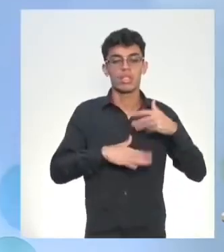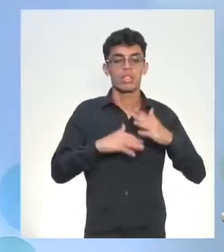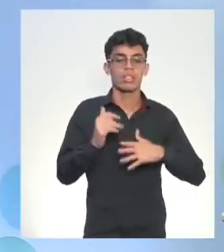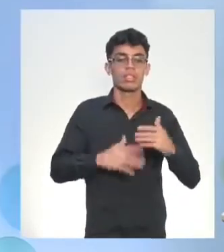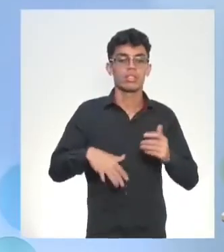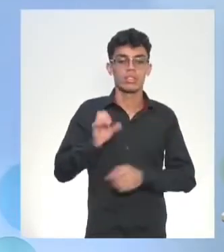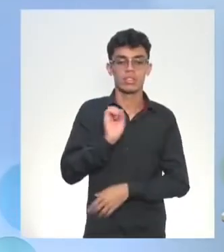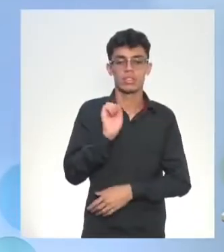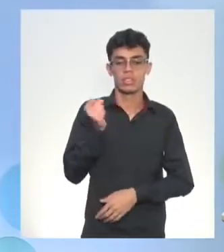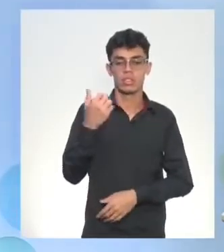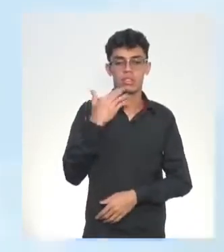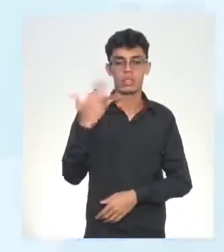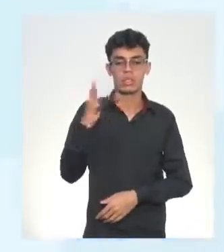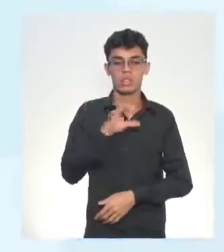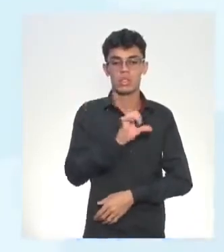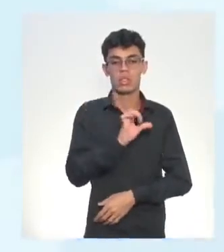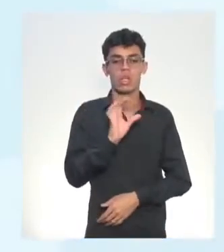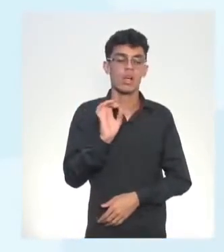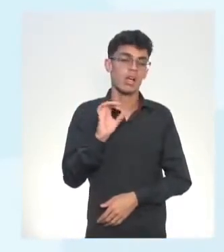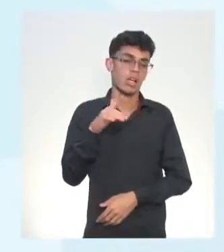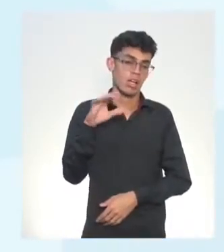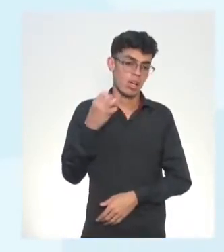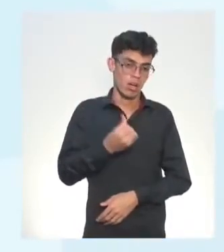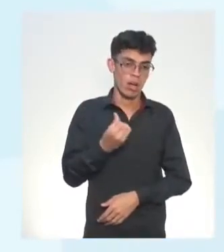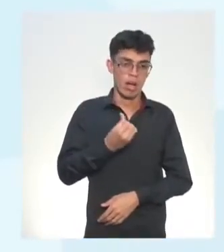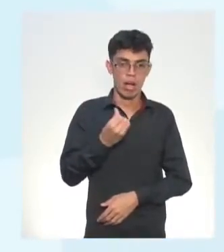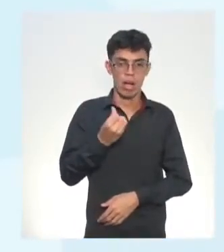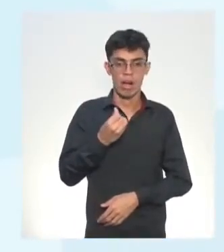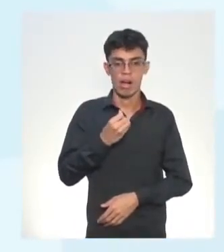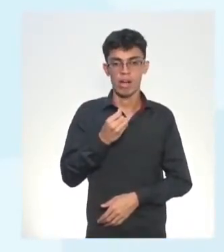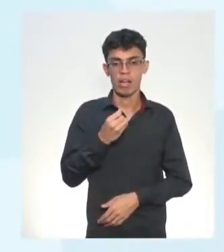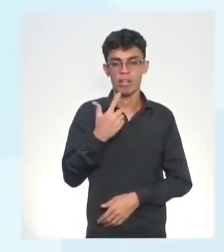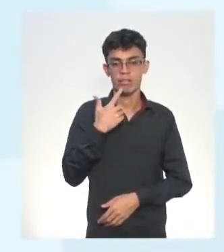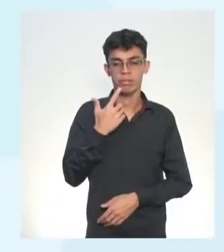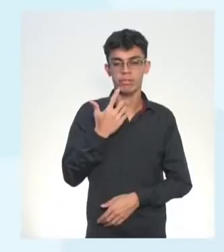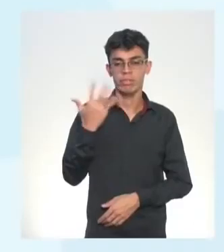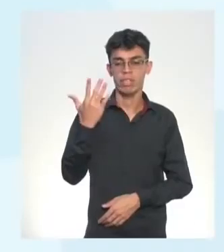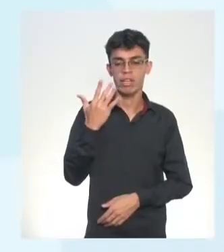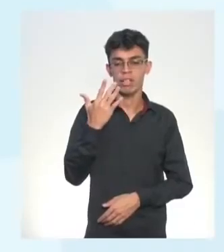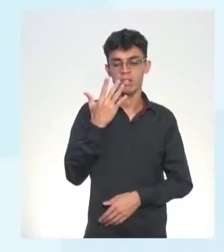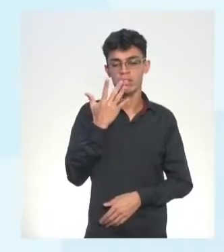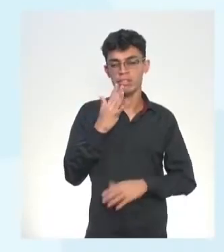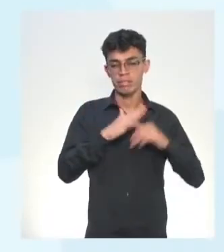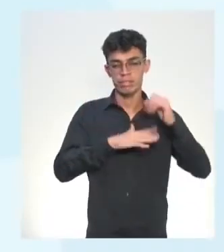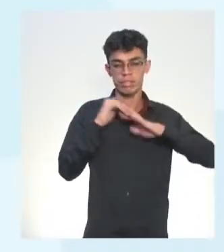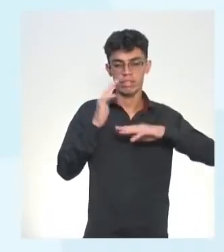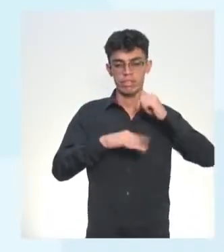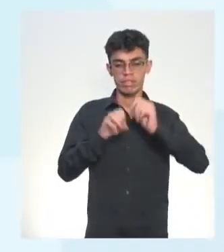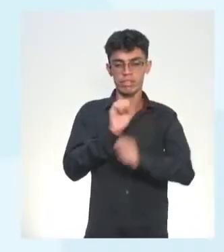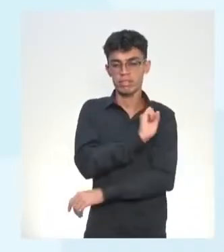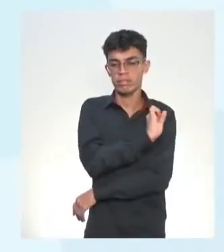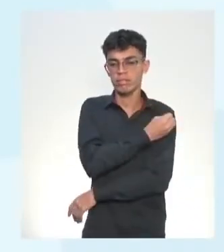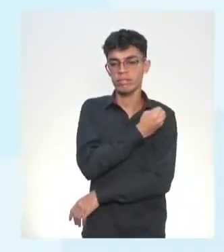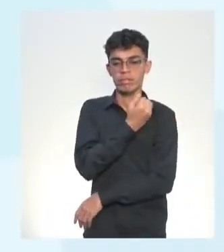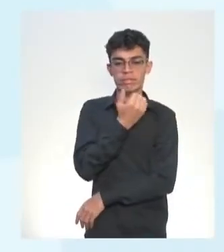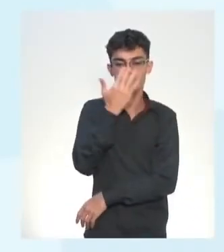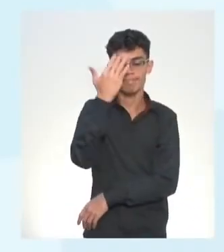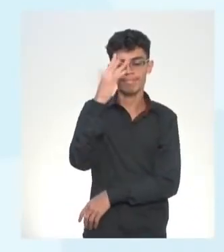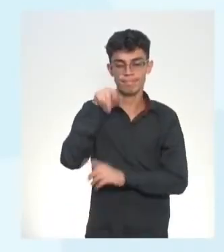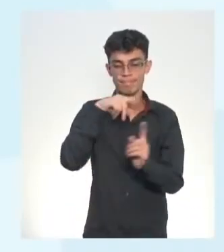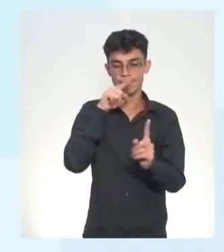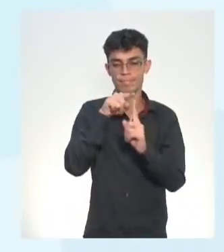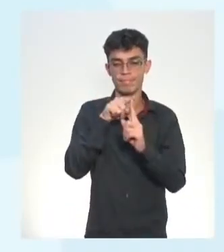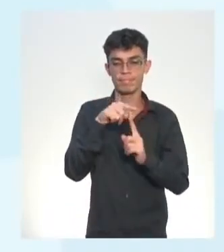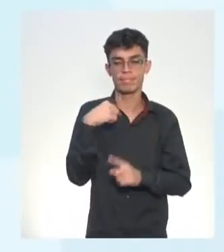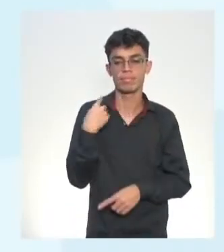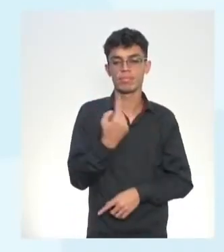8, a habilidade 6 do 8º ano, tá certo? Mais importante aqui do que saber a habilidade é o nosso objetivo,